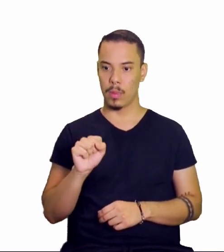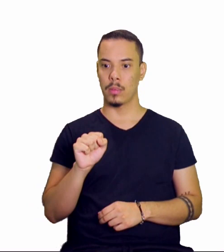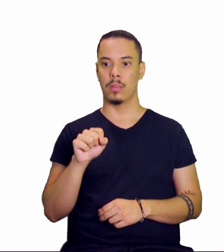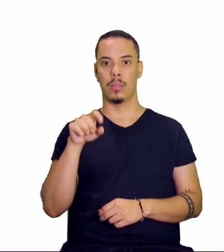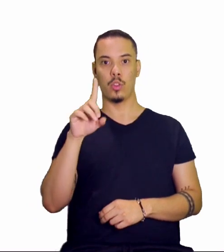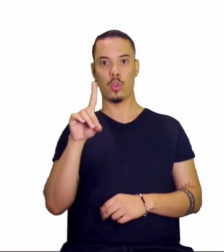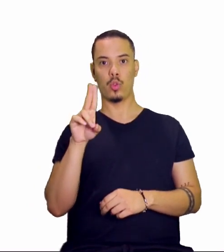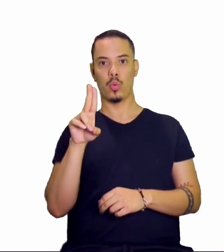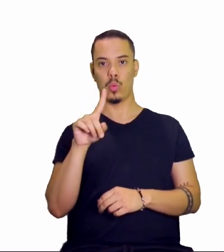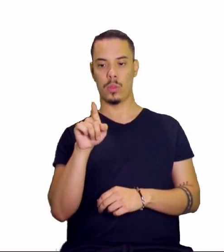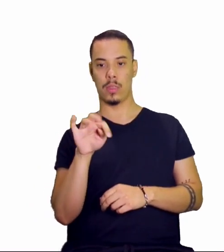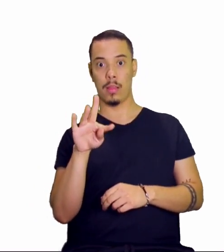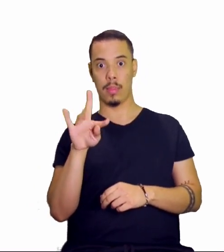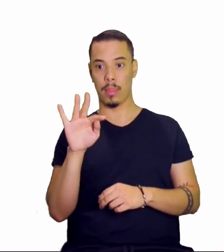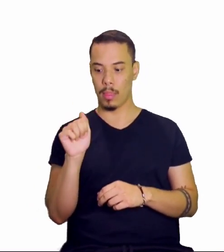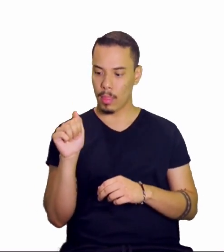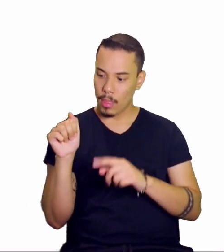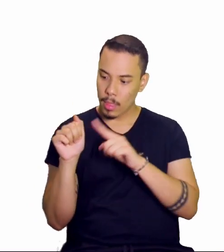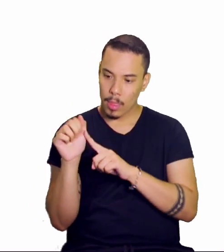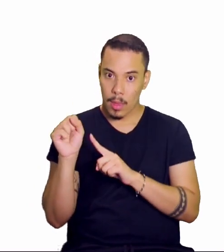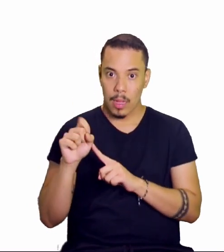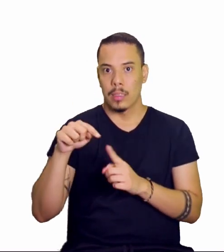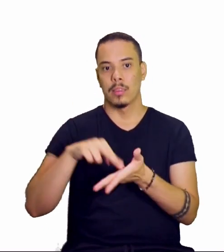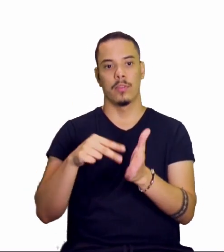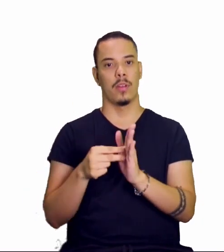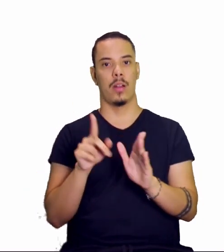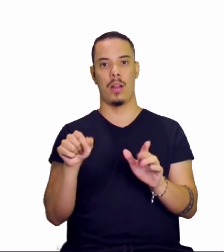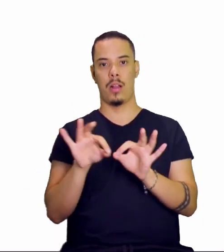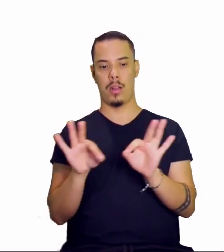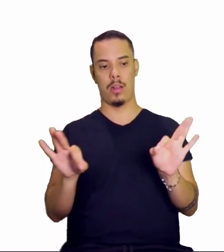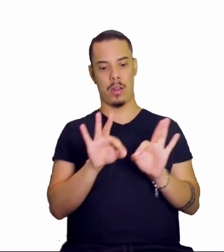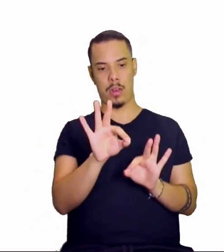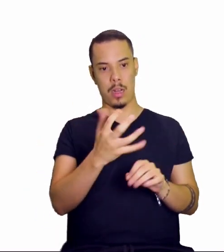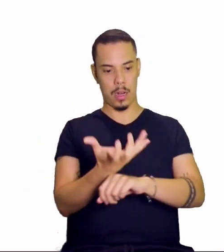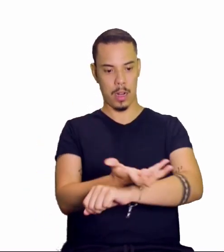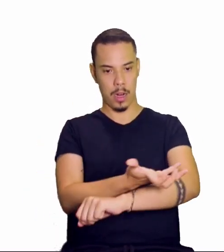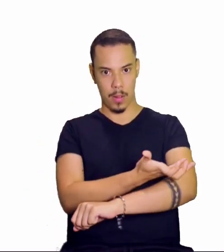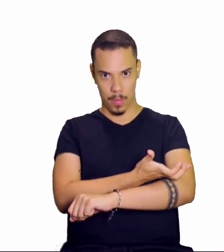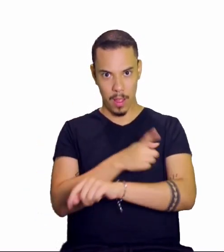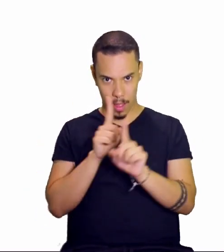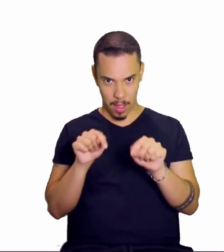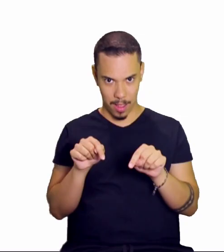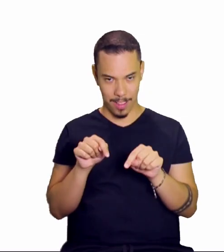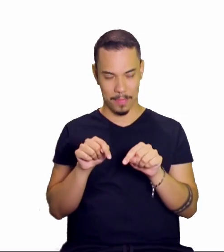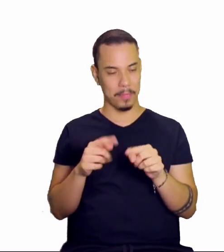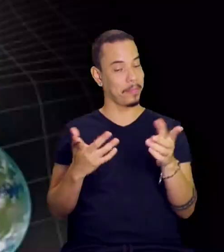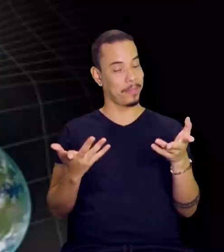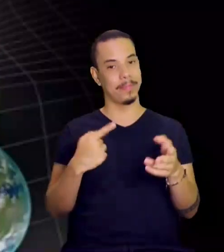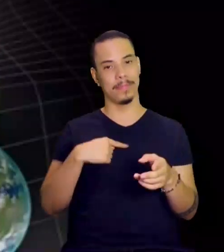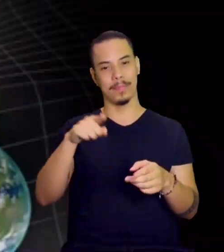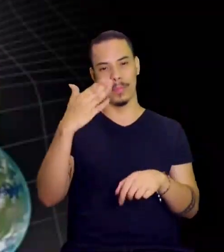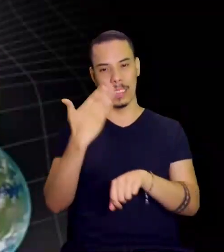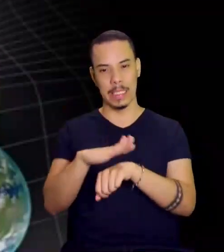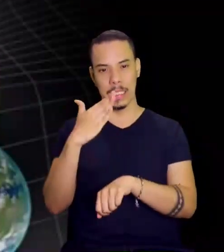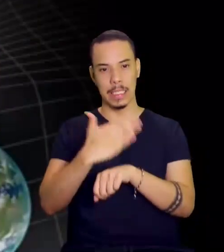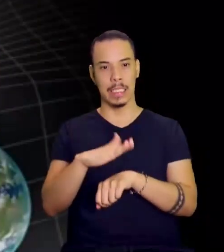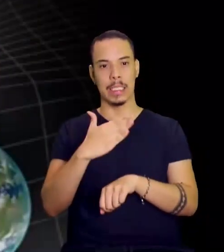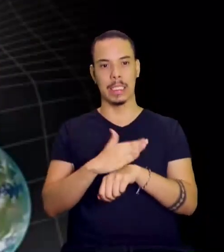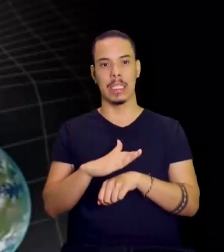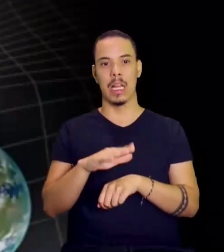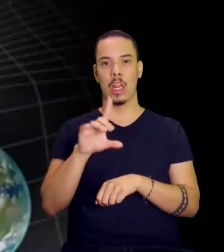às vezes escapa, porque é uma coisa de... Mas se... os nossos alunos, vocês estão assistindo a gente, começar a treinar, falar